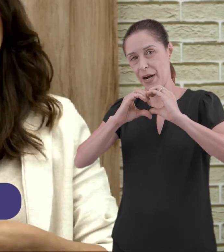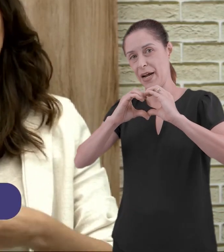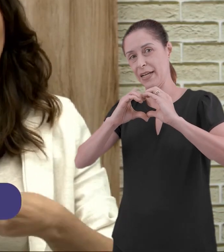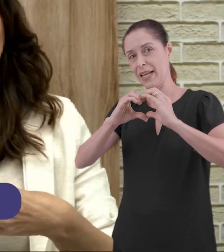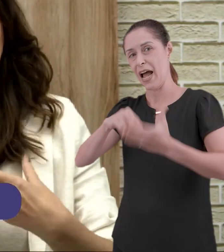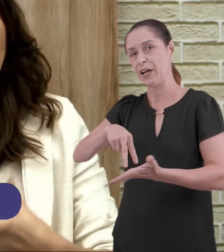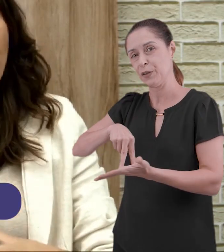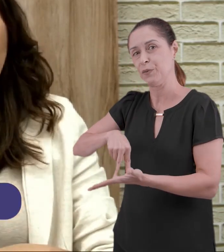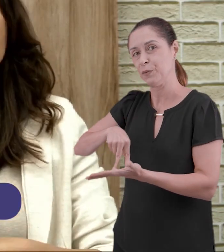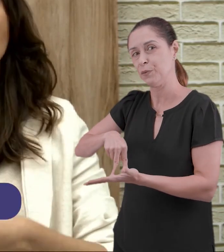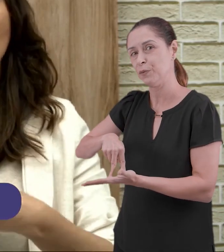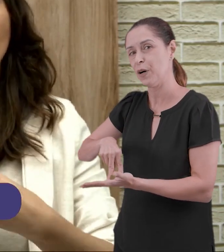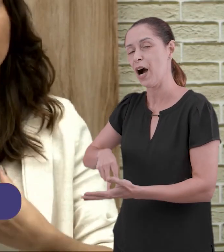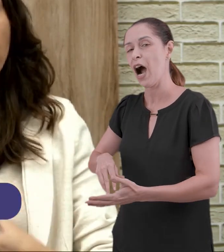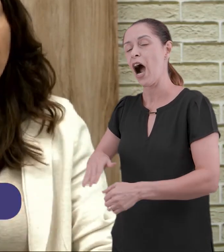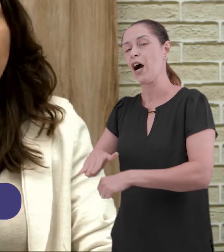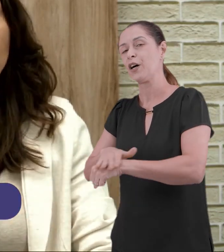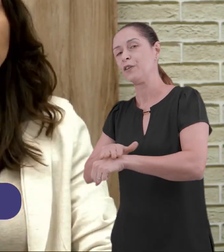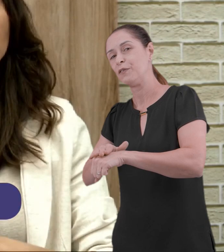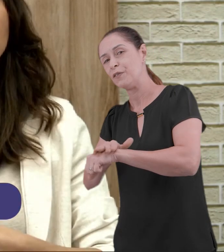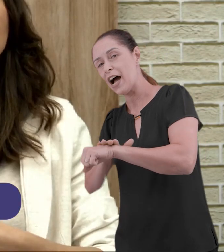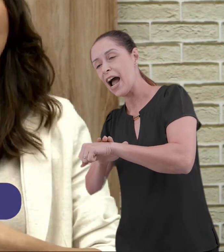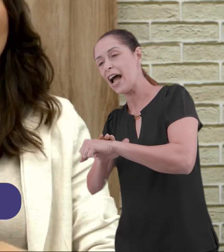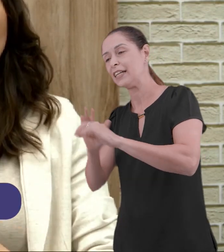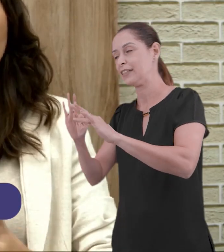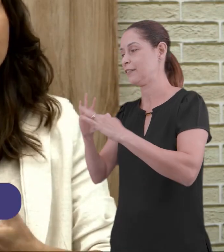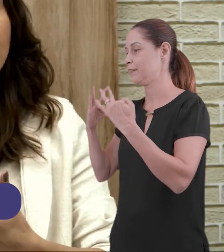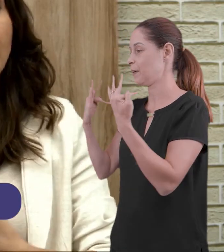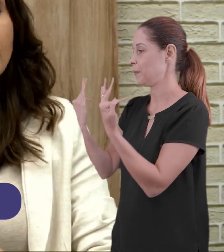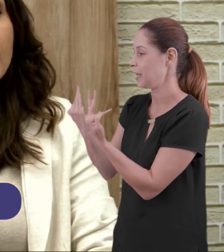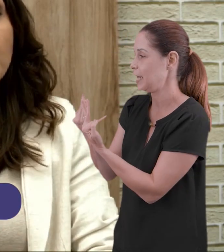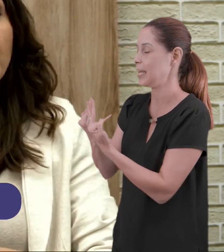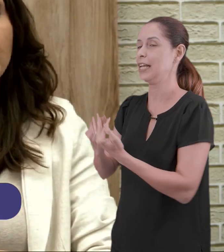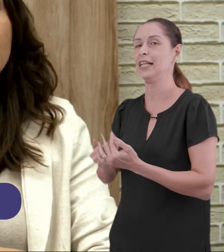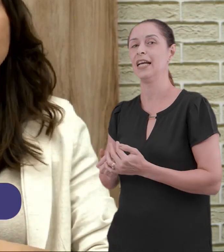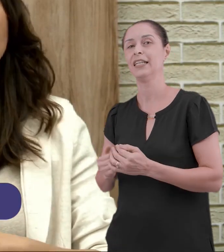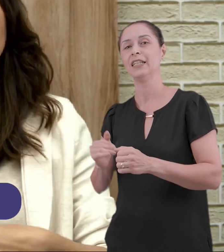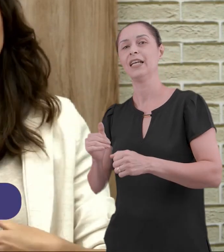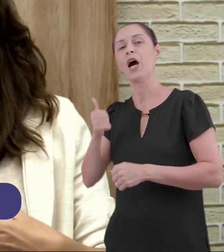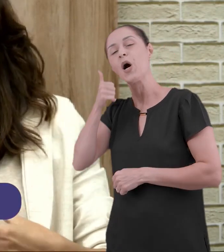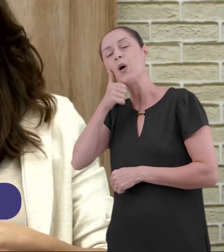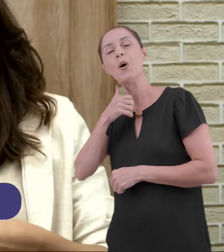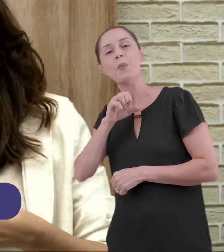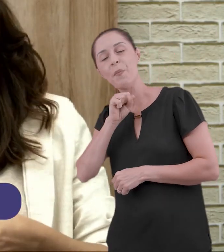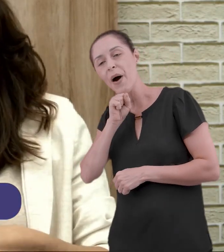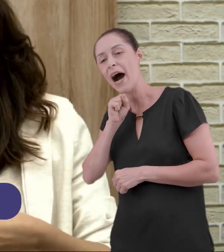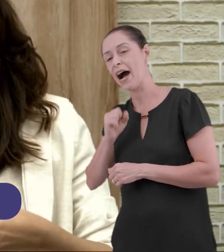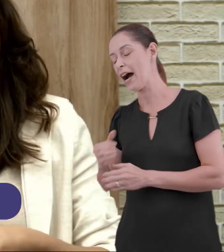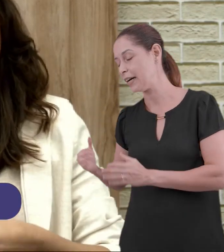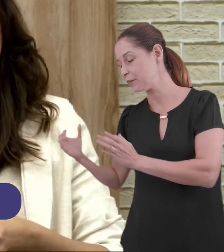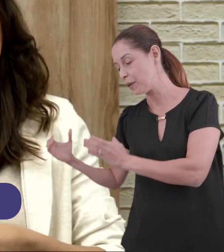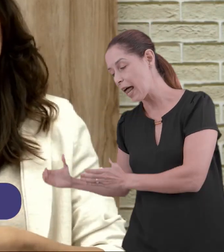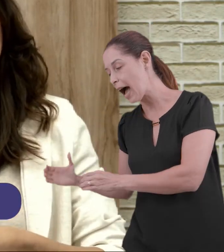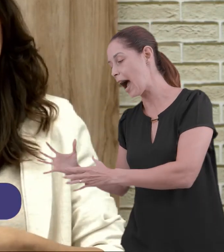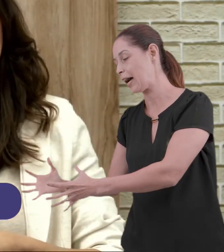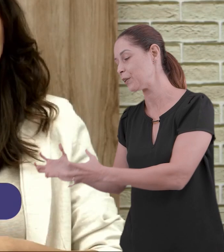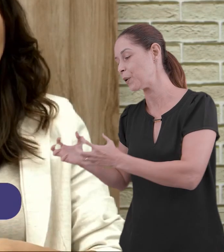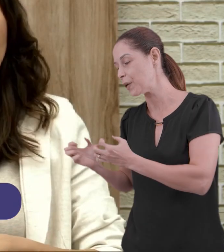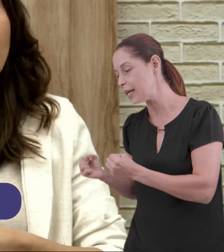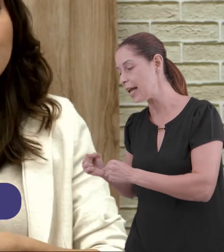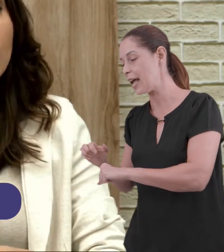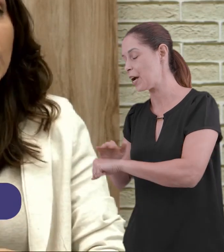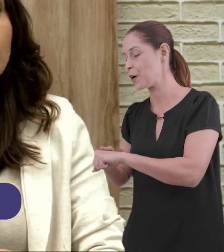assim, a conversa, o acolhimento, né? A conversa entre as mães, e dessa maneira o trabalho